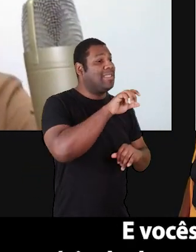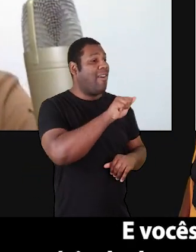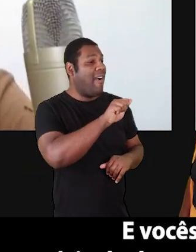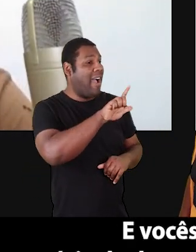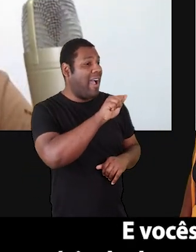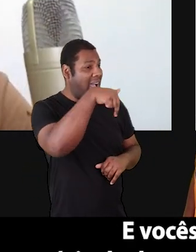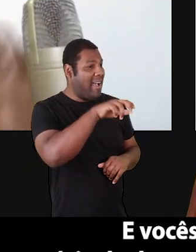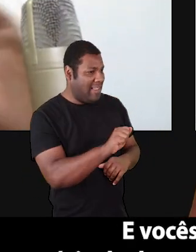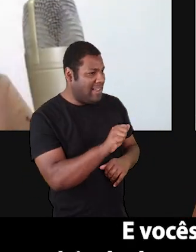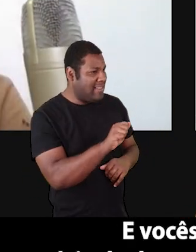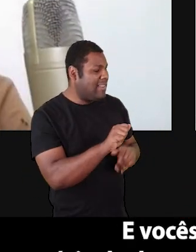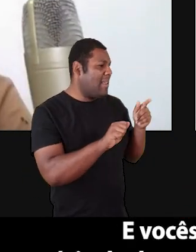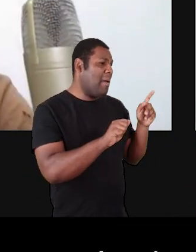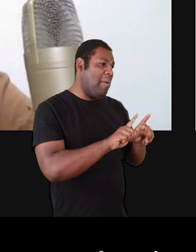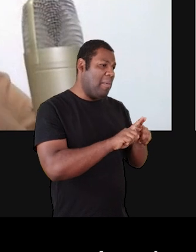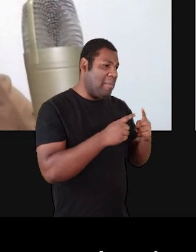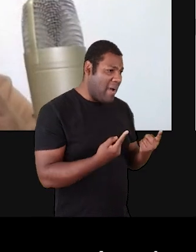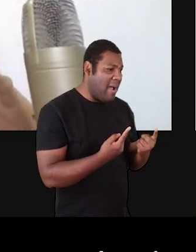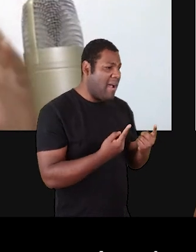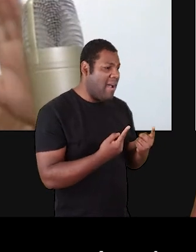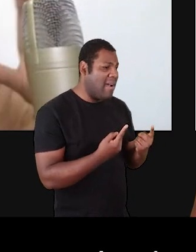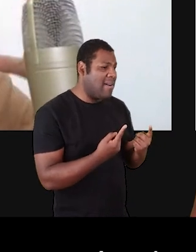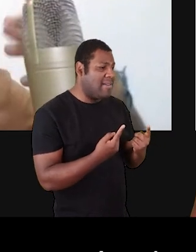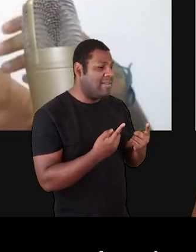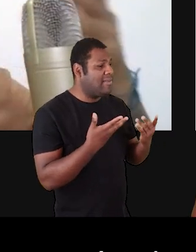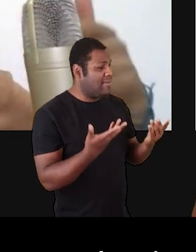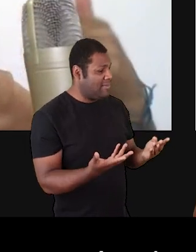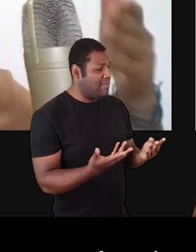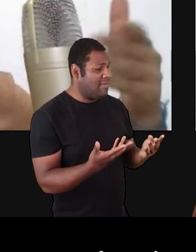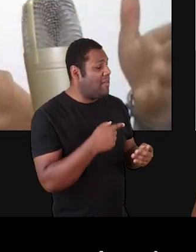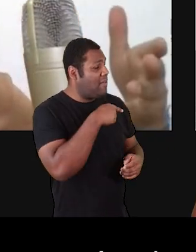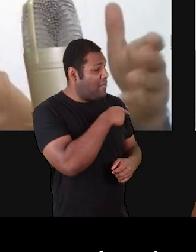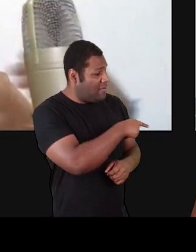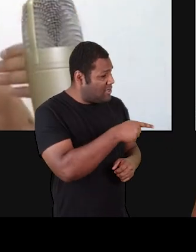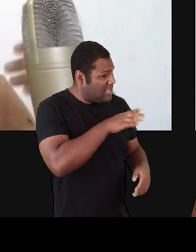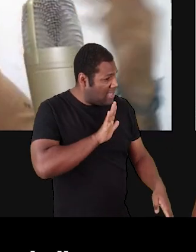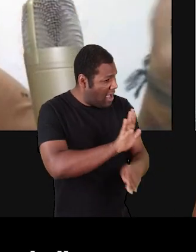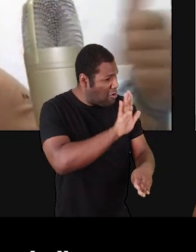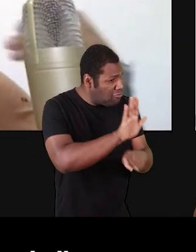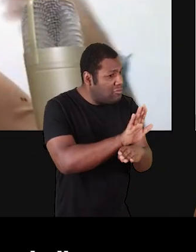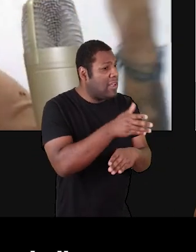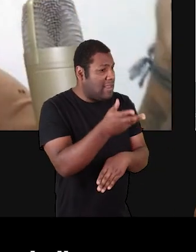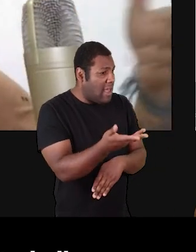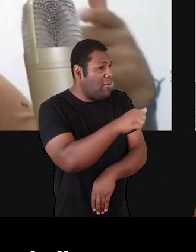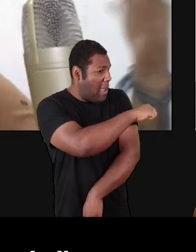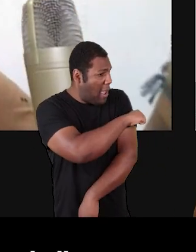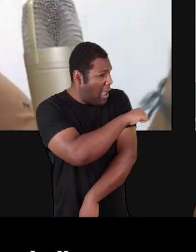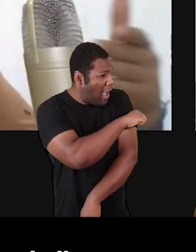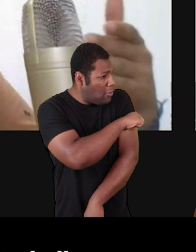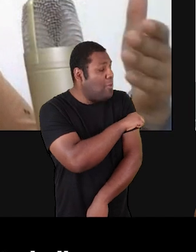uma espécie de desmembramento ali, né? Porque vocês treinam a galera também para trabalhar